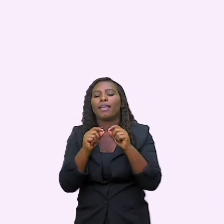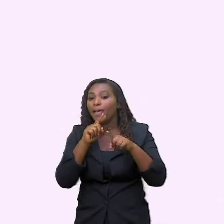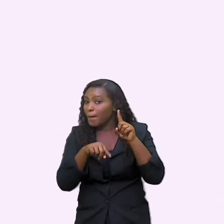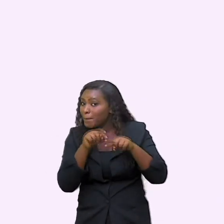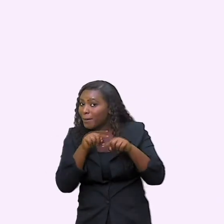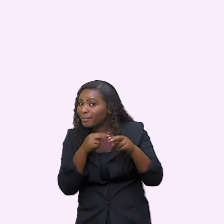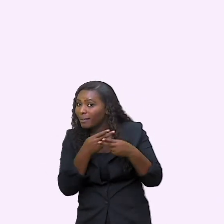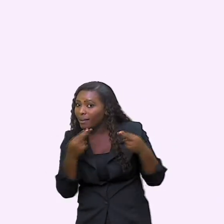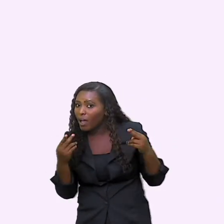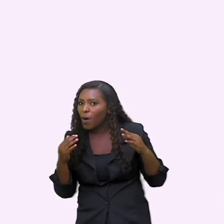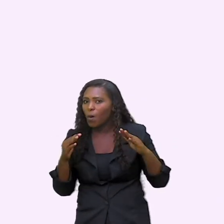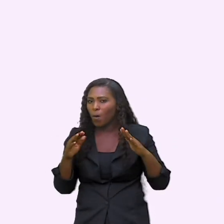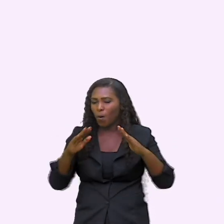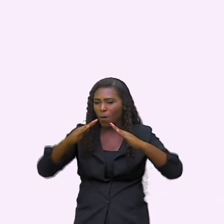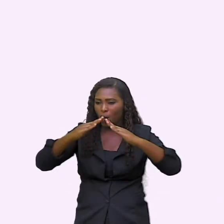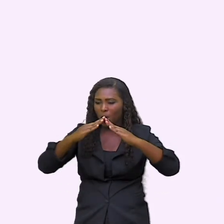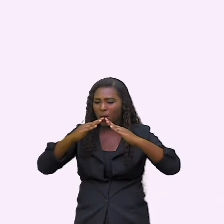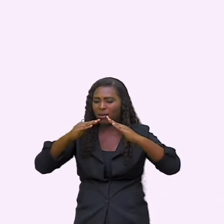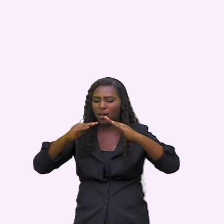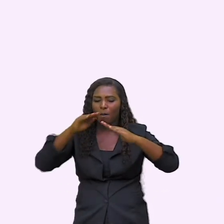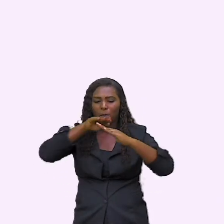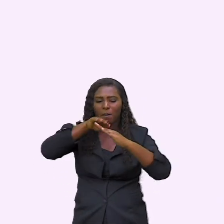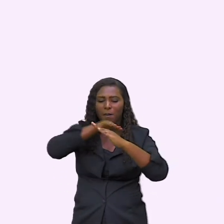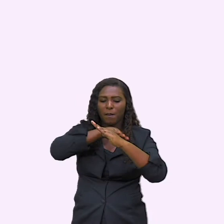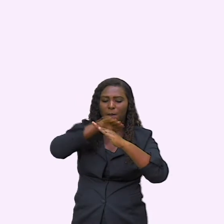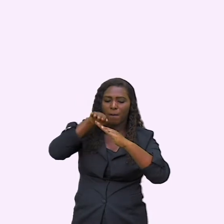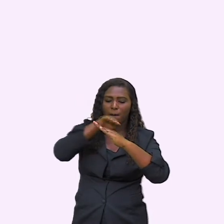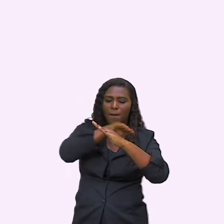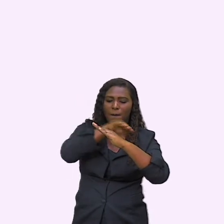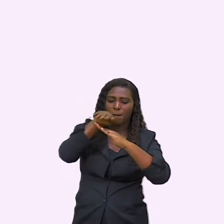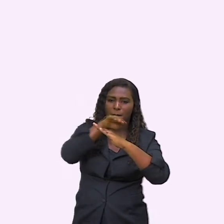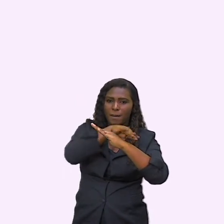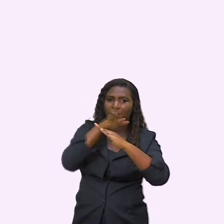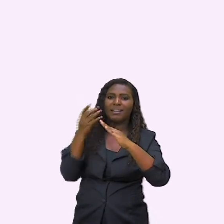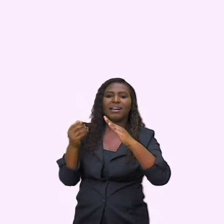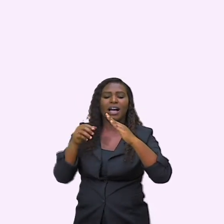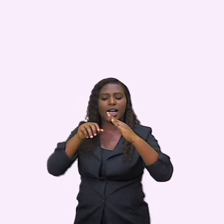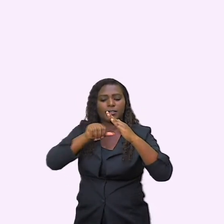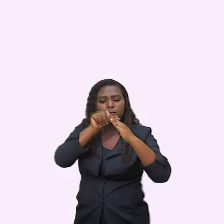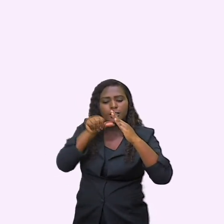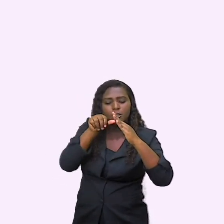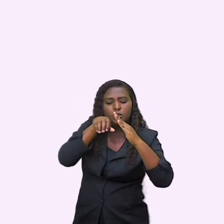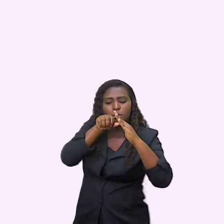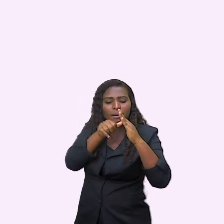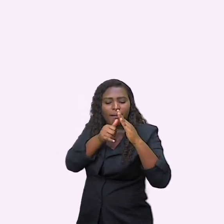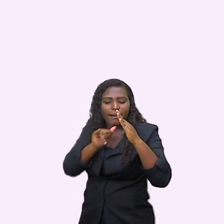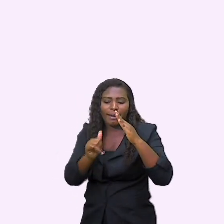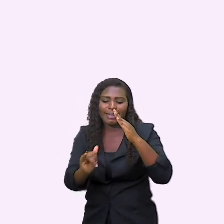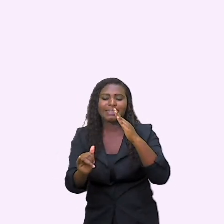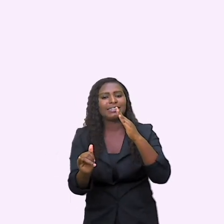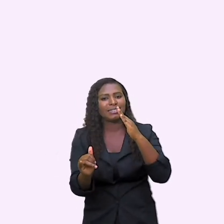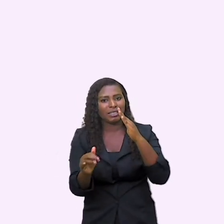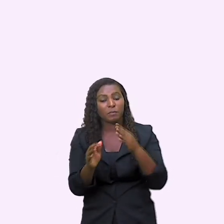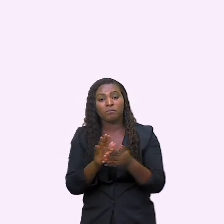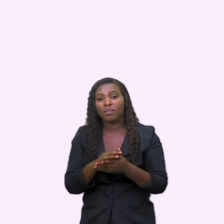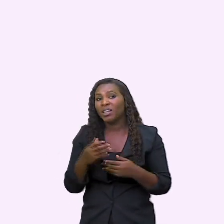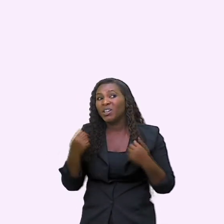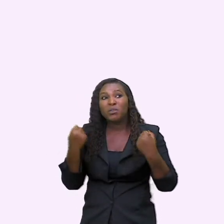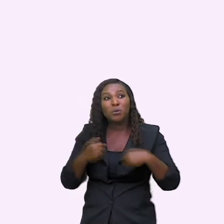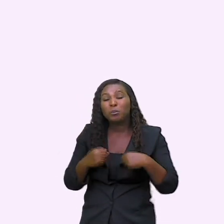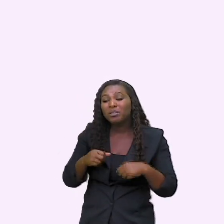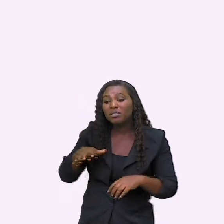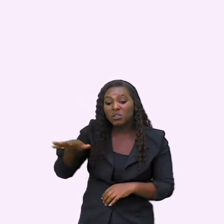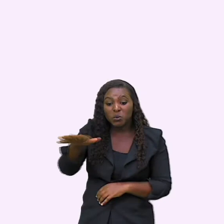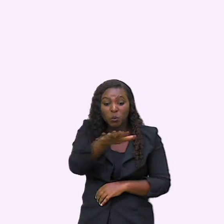O sistema fotovoltaico não exige um ambiente com alta radiação para funcionar.